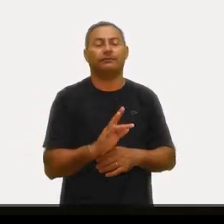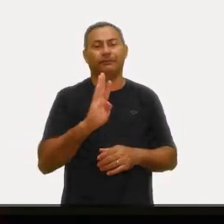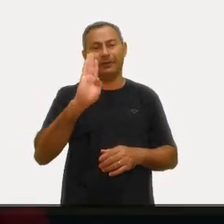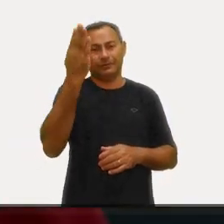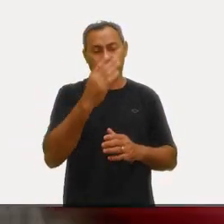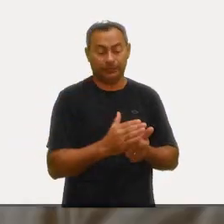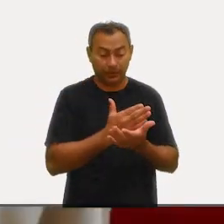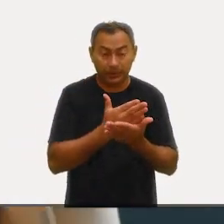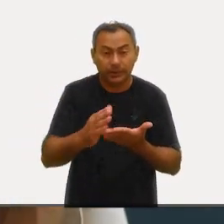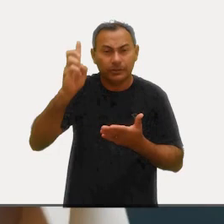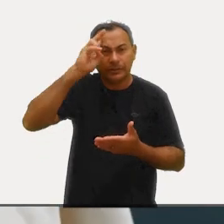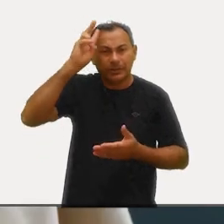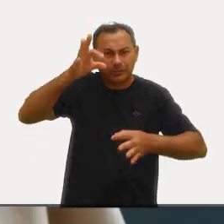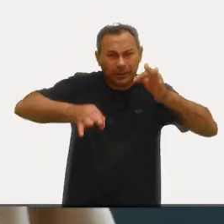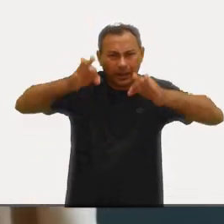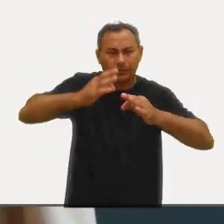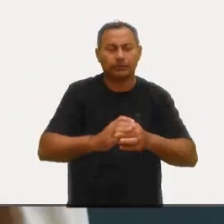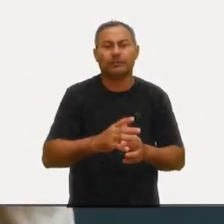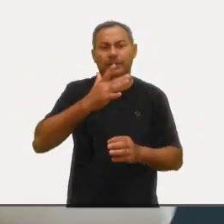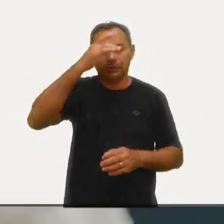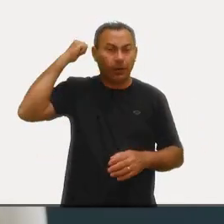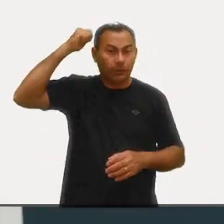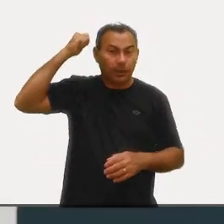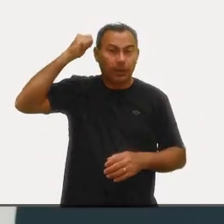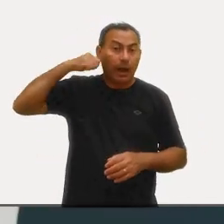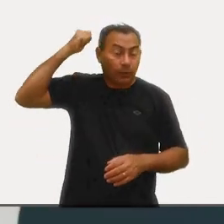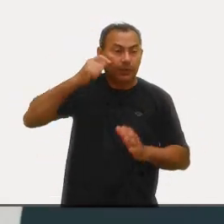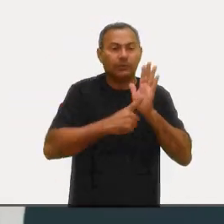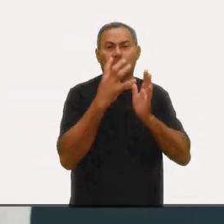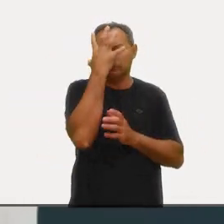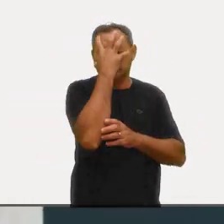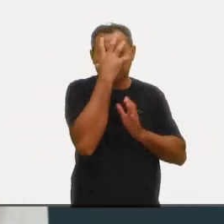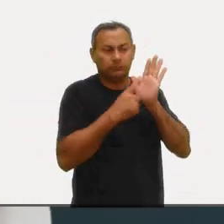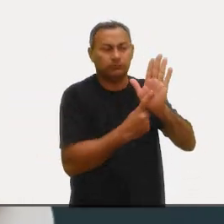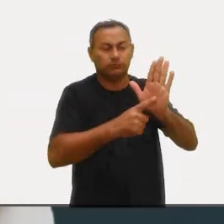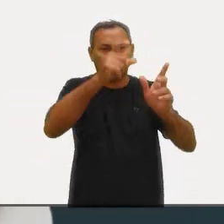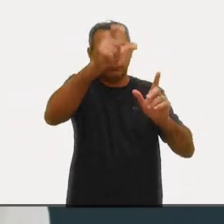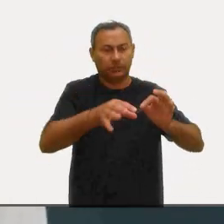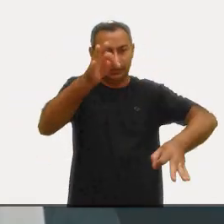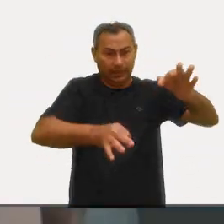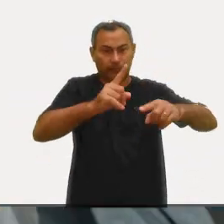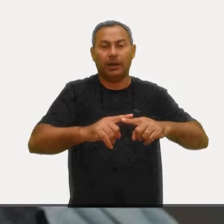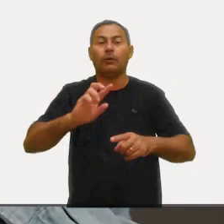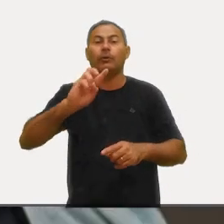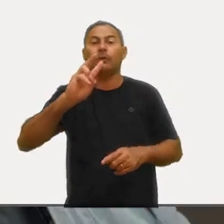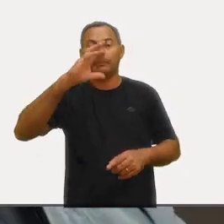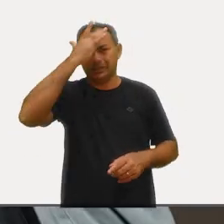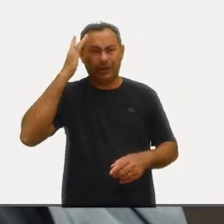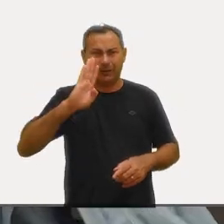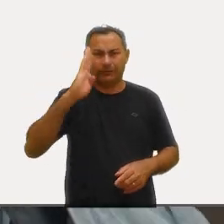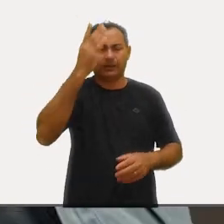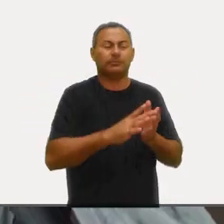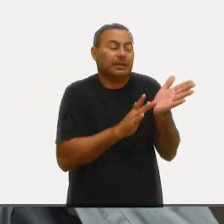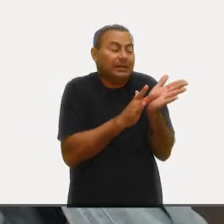caras. No início da história do teatro, os atores usavam máscaras para representar seus personagens. O